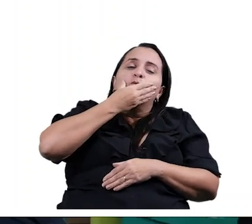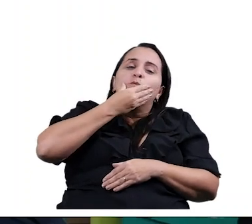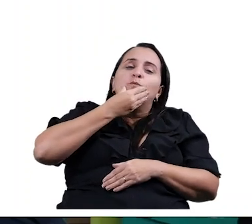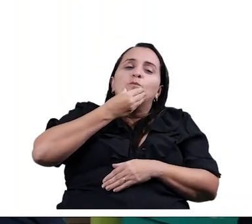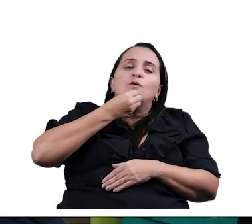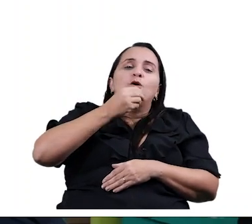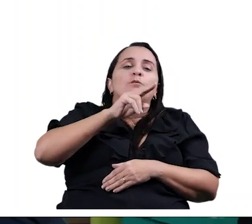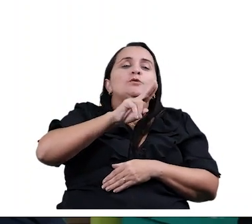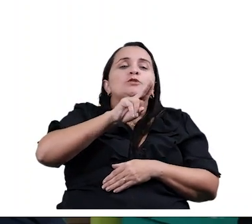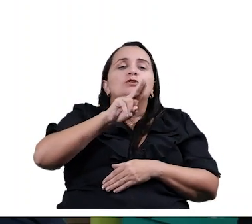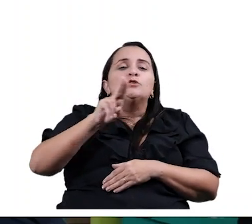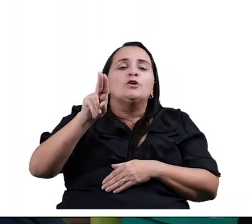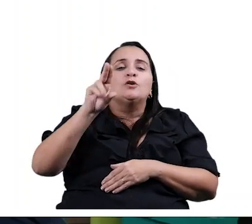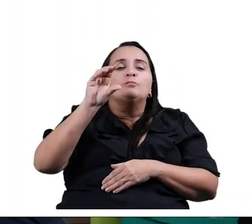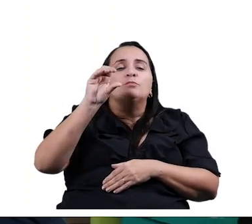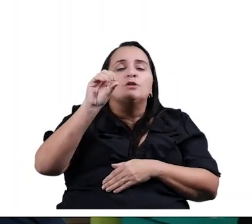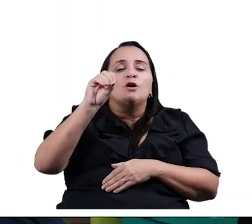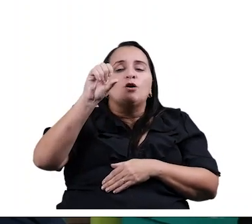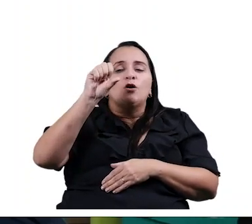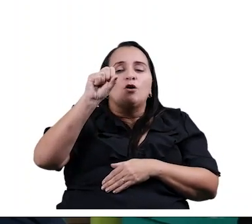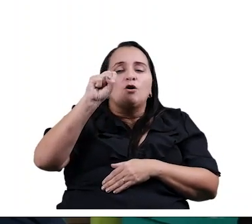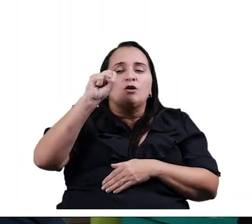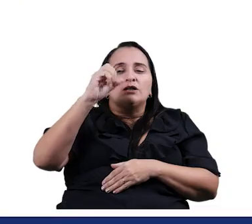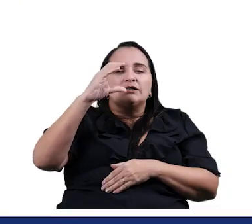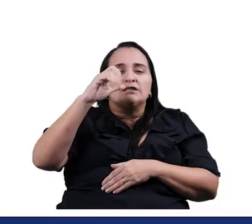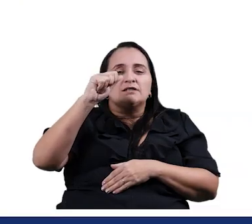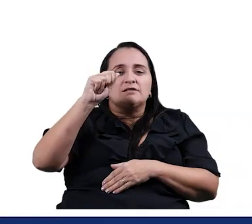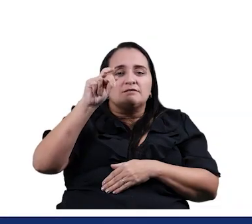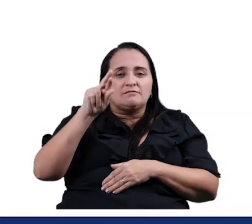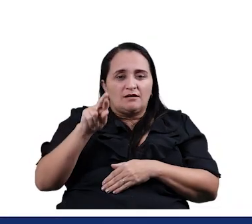mundial de cestas. Vamos lá?